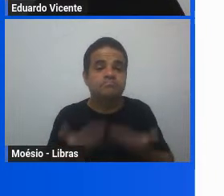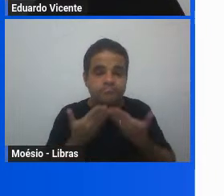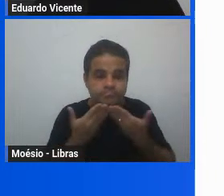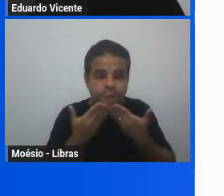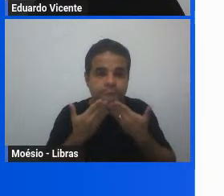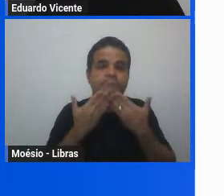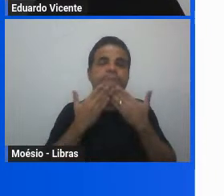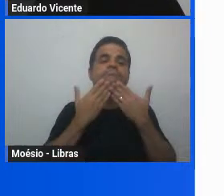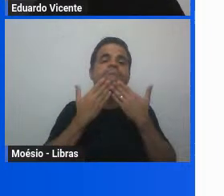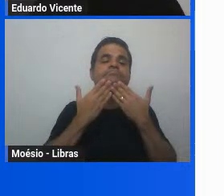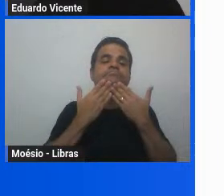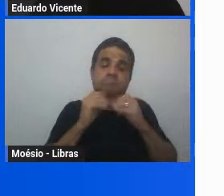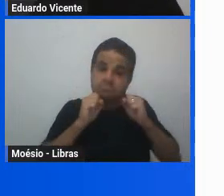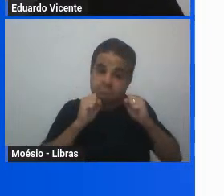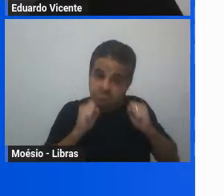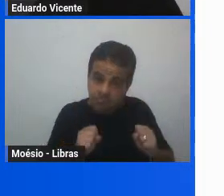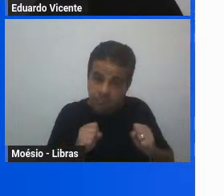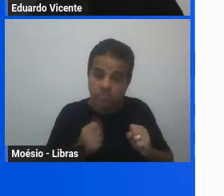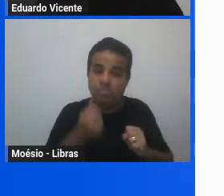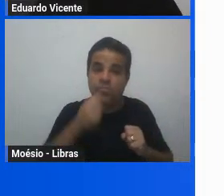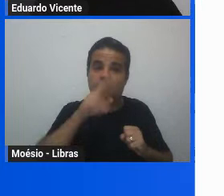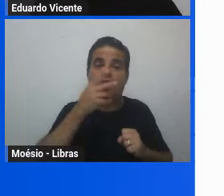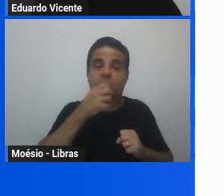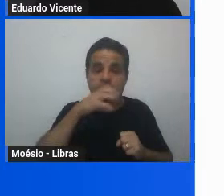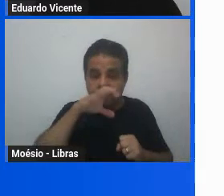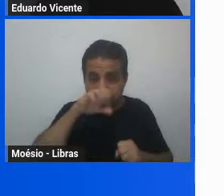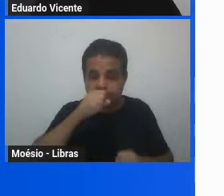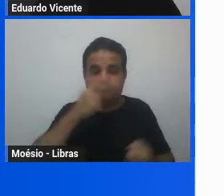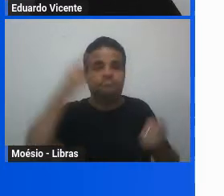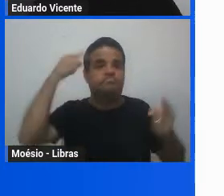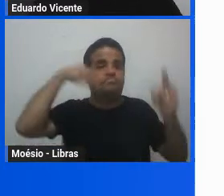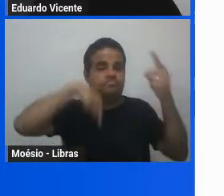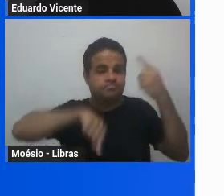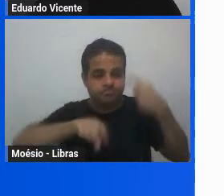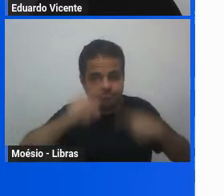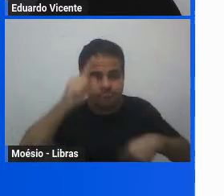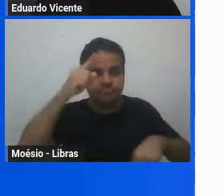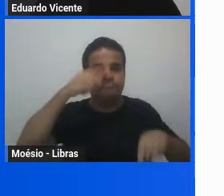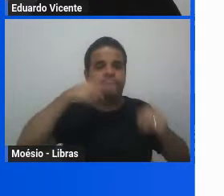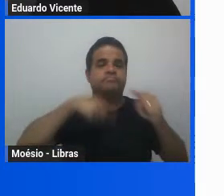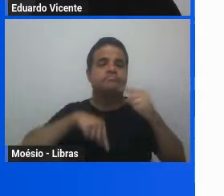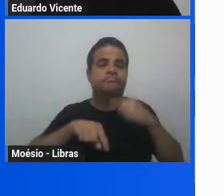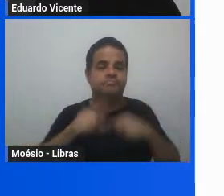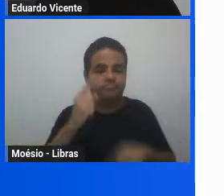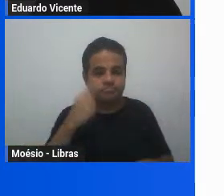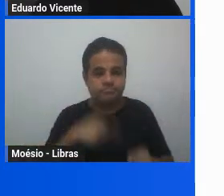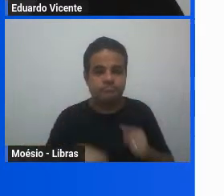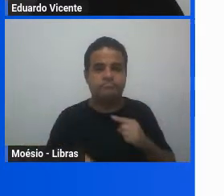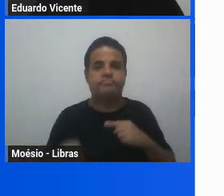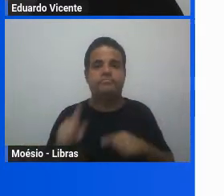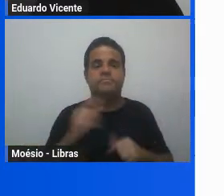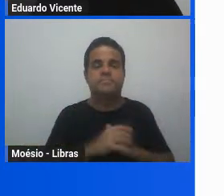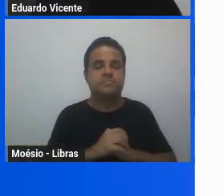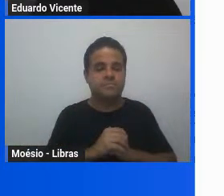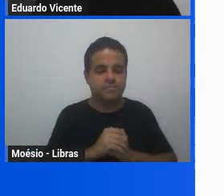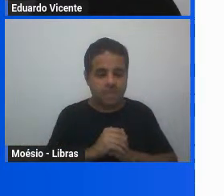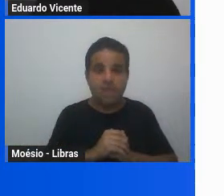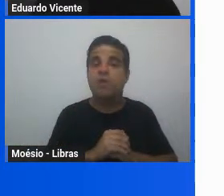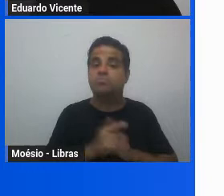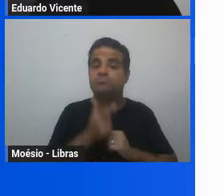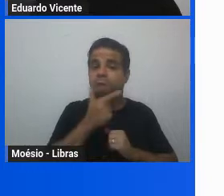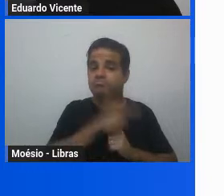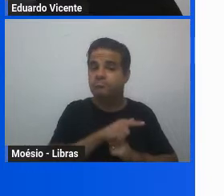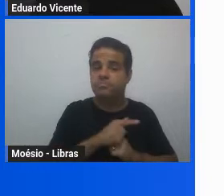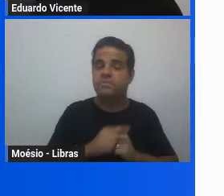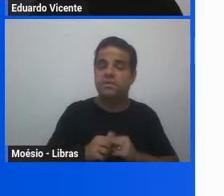cabeça, ok? E o ar ser facilitado a passar. Do contrário, é possível prosseguir